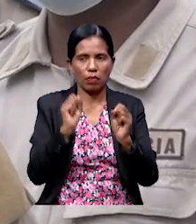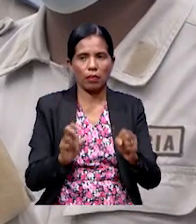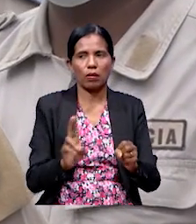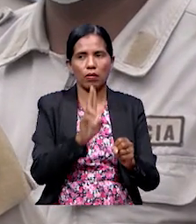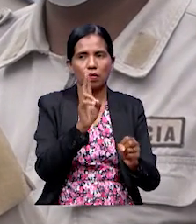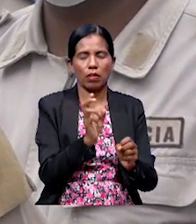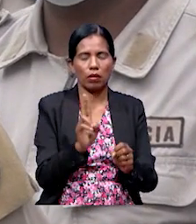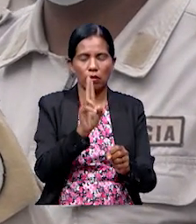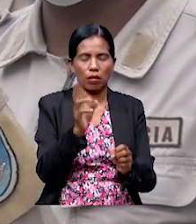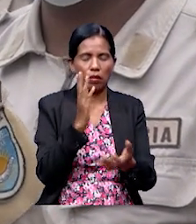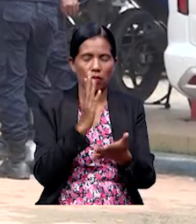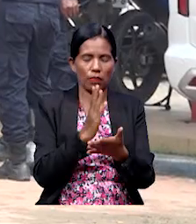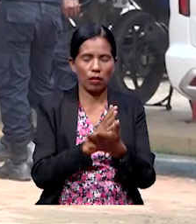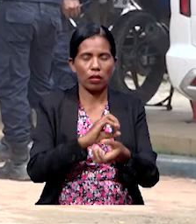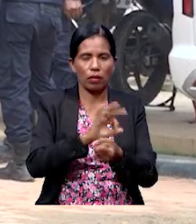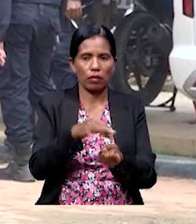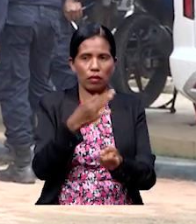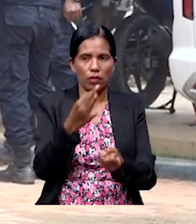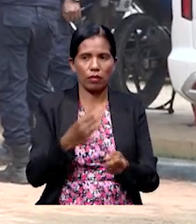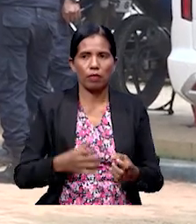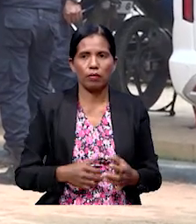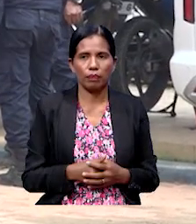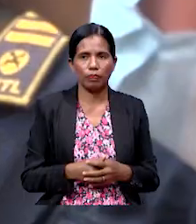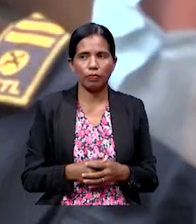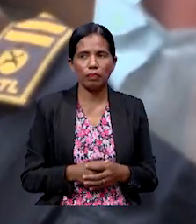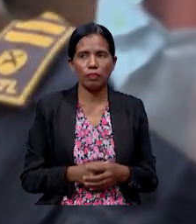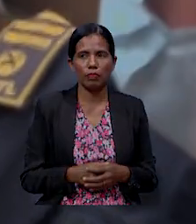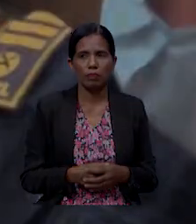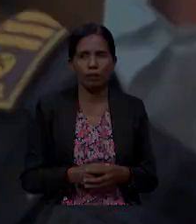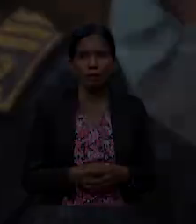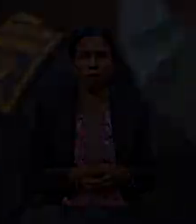ho di halau prevenção ba COVID-19. Napoleão Xavier Clementino Maia, GMN.